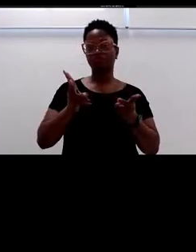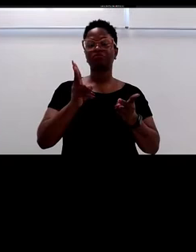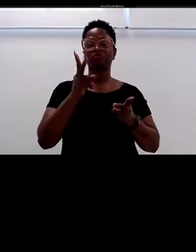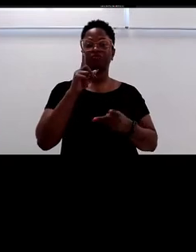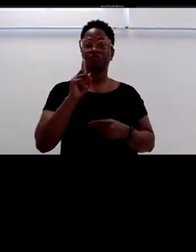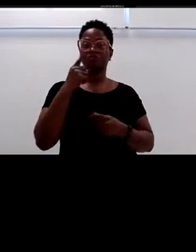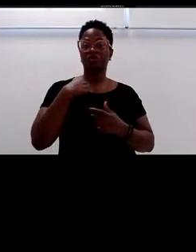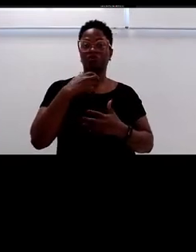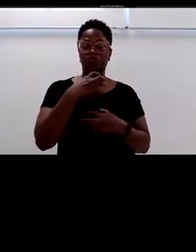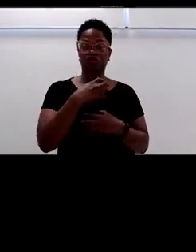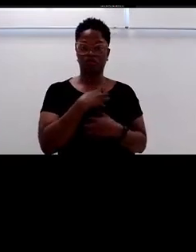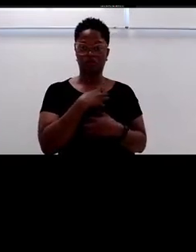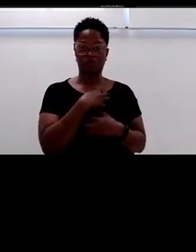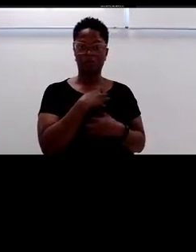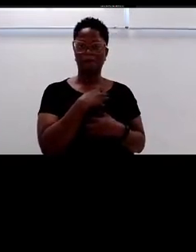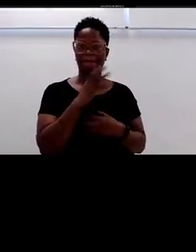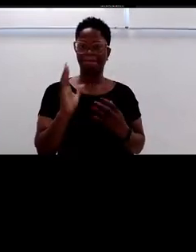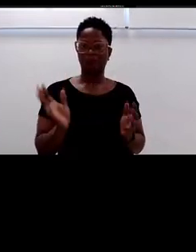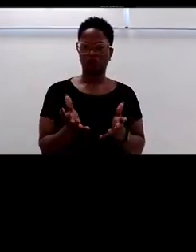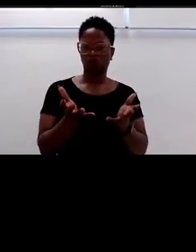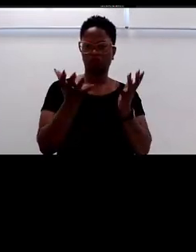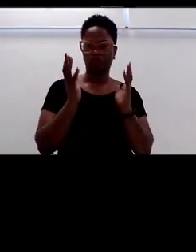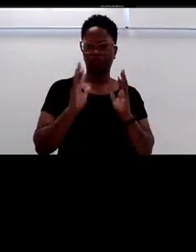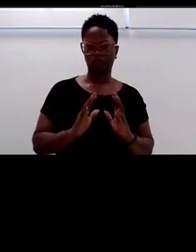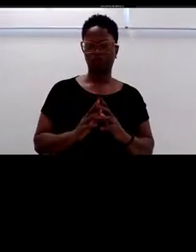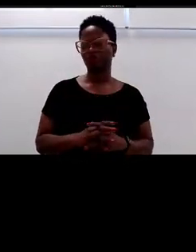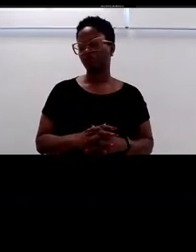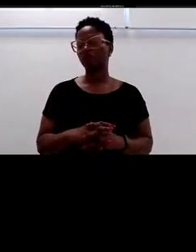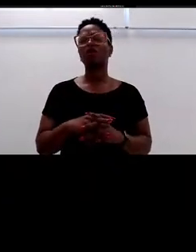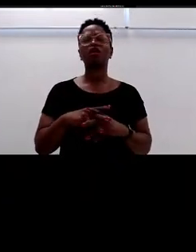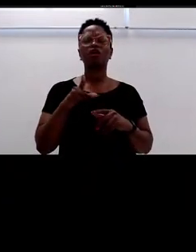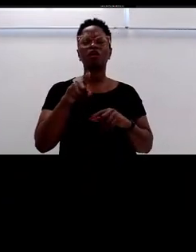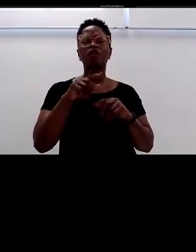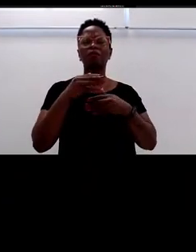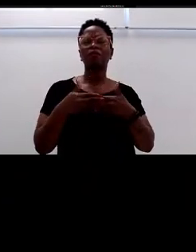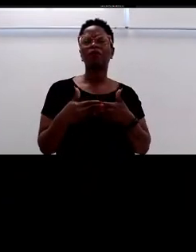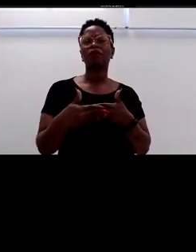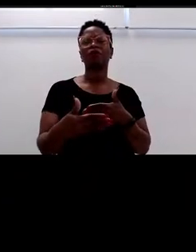instintos, na minha primeira motivação. Foi uma questão daí para frente de...